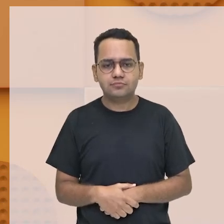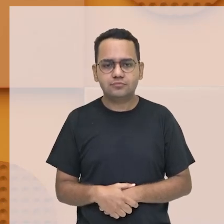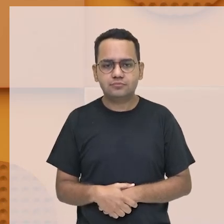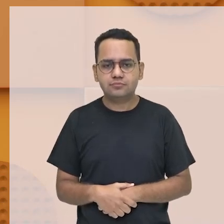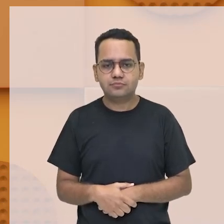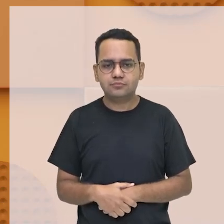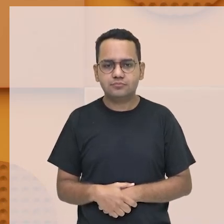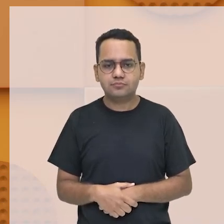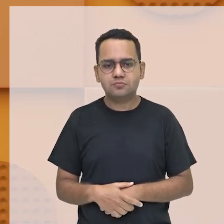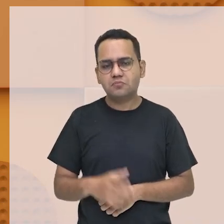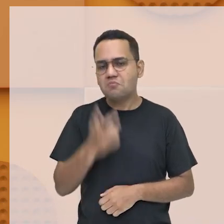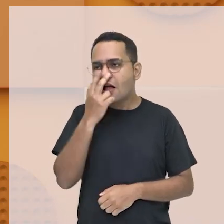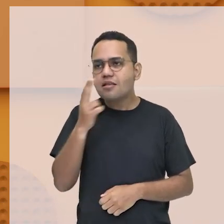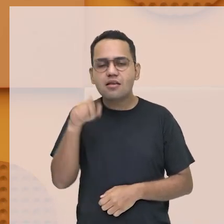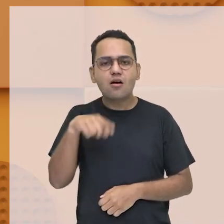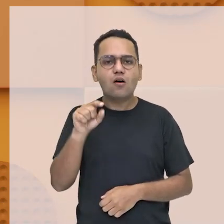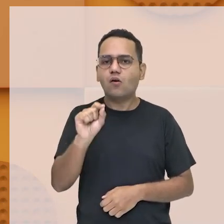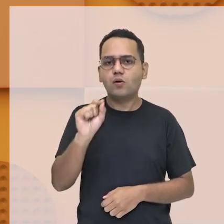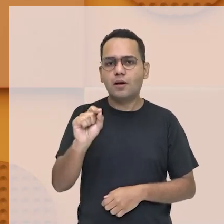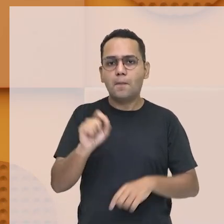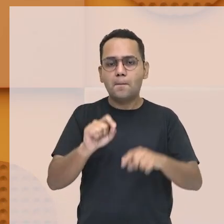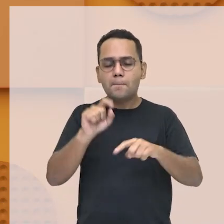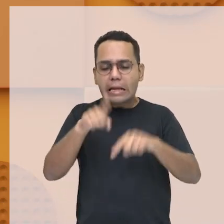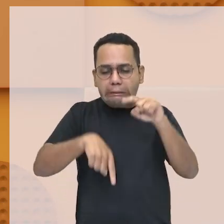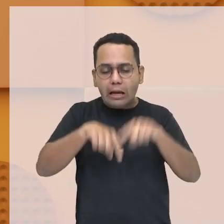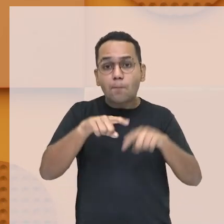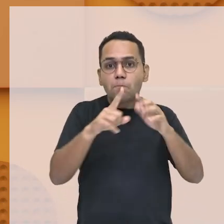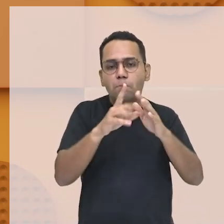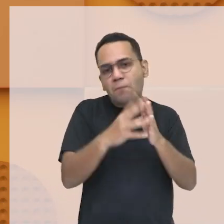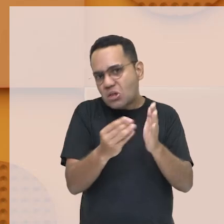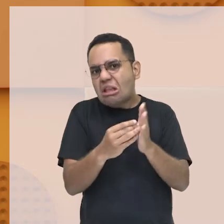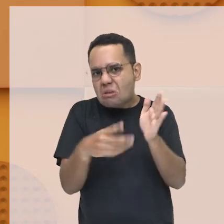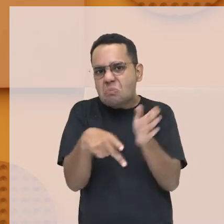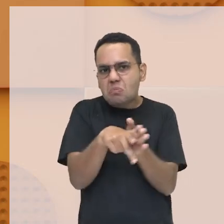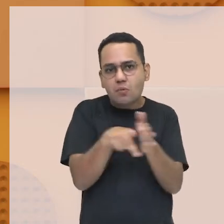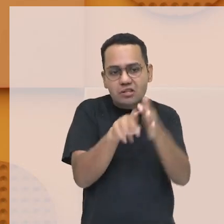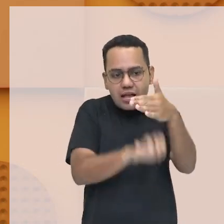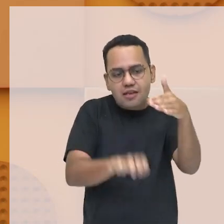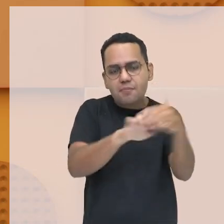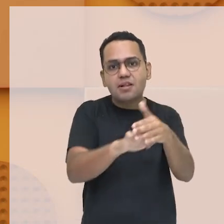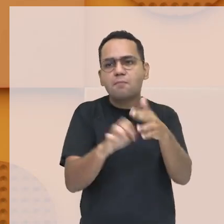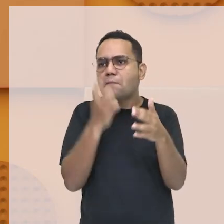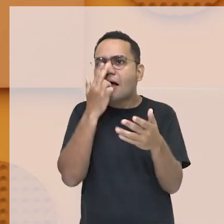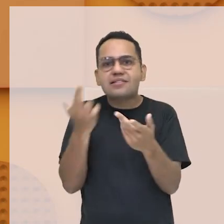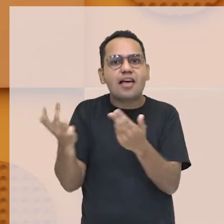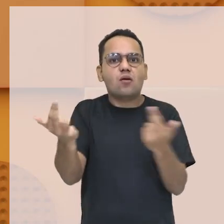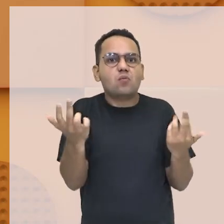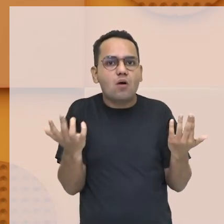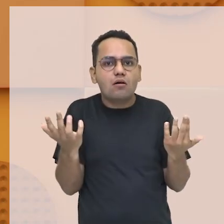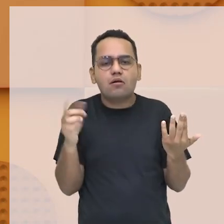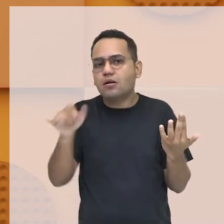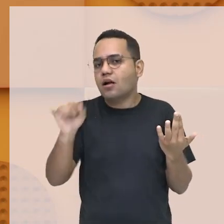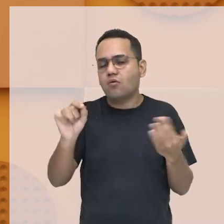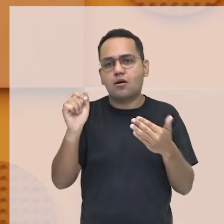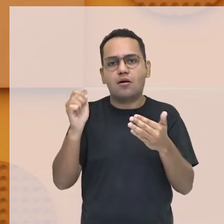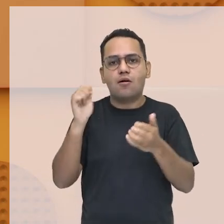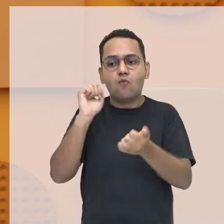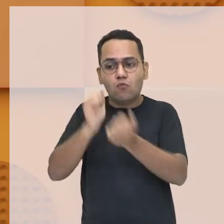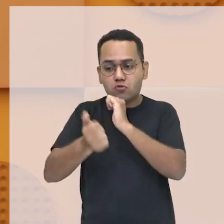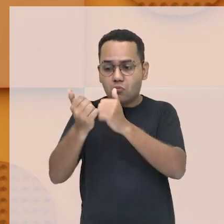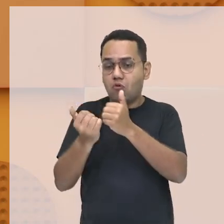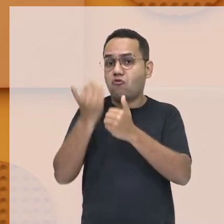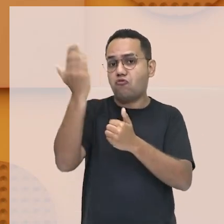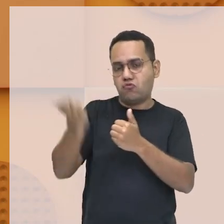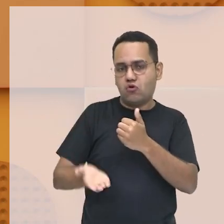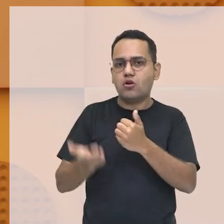as mesmas marcas de esporte e isso tem muito a ver aí com o futebol, né? O futebol estrangeiro, principalmente,